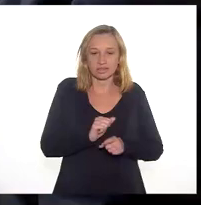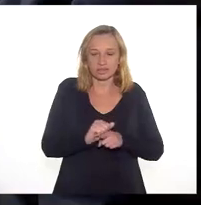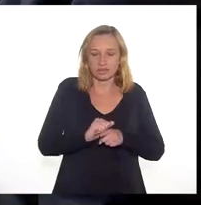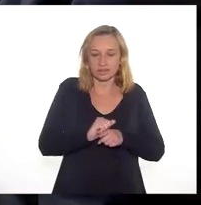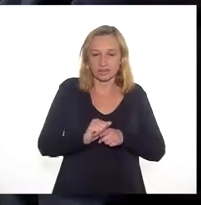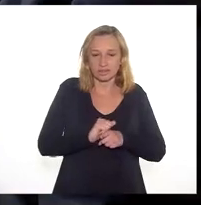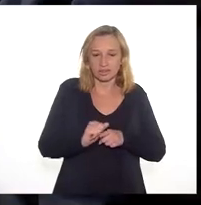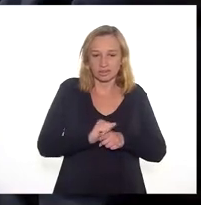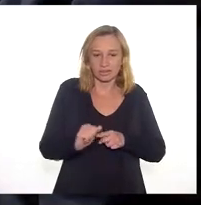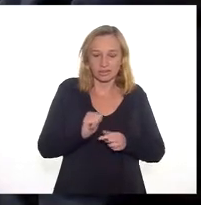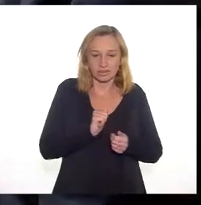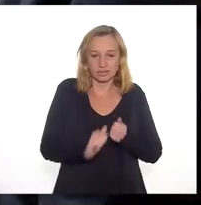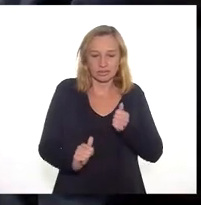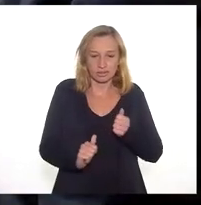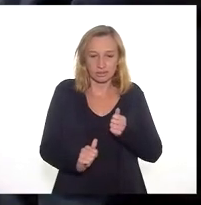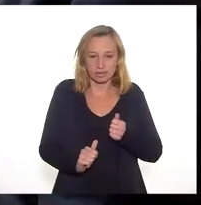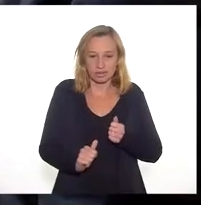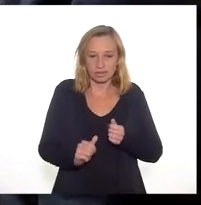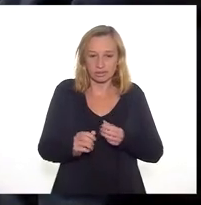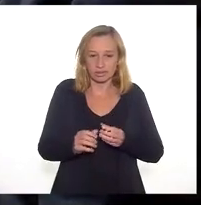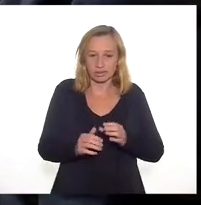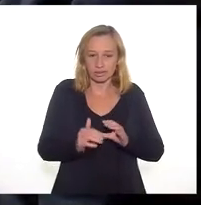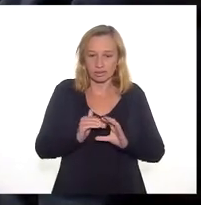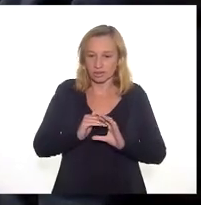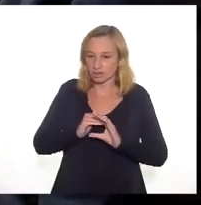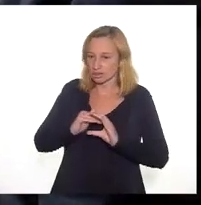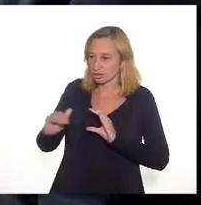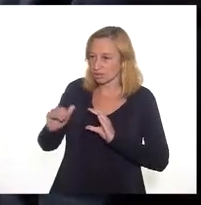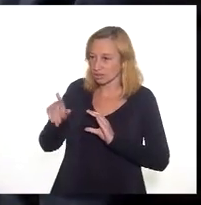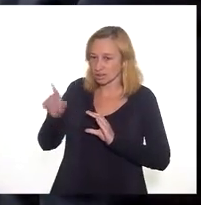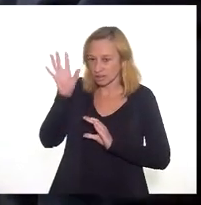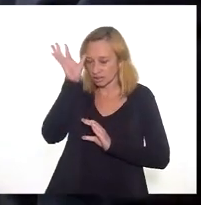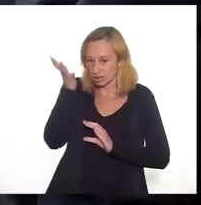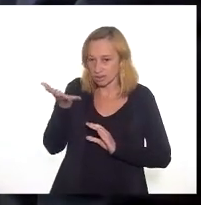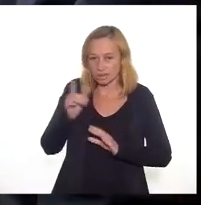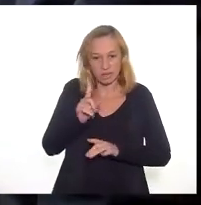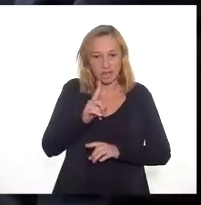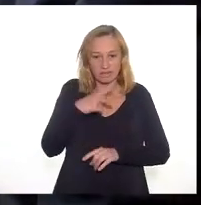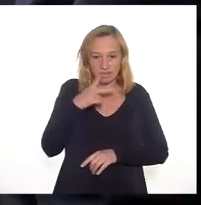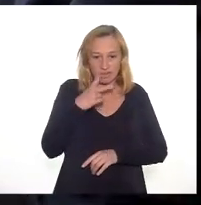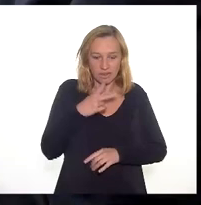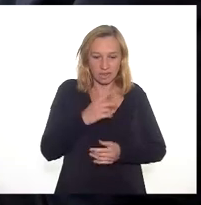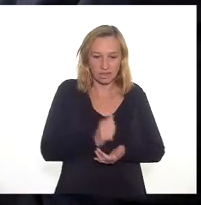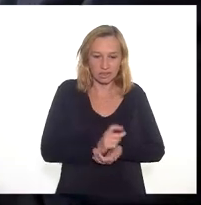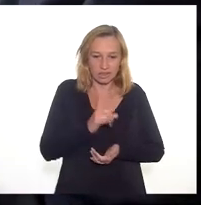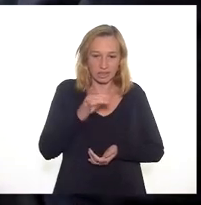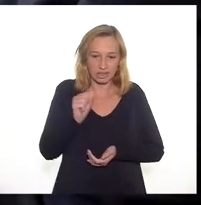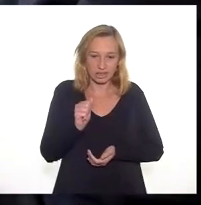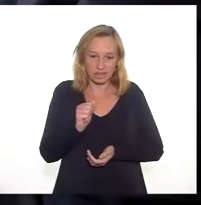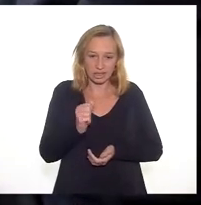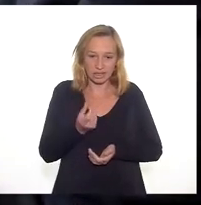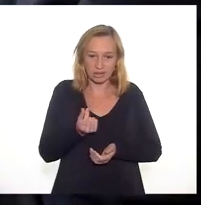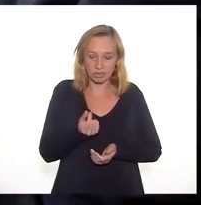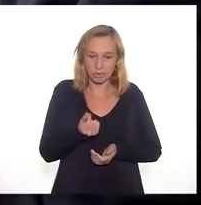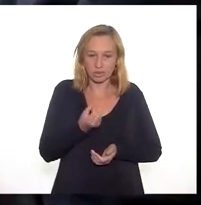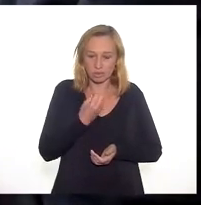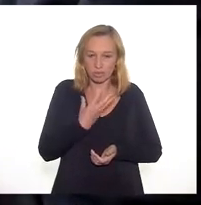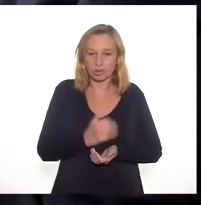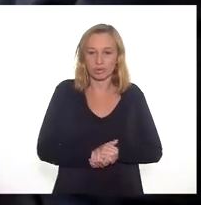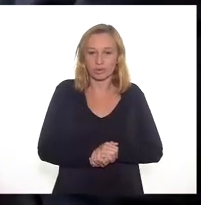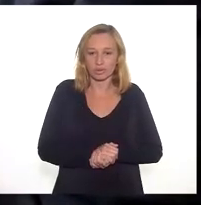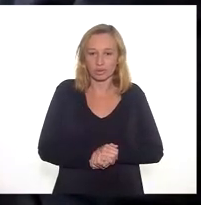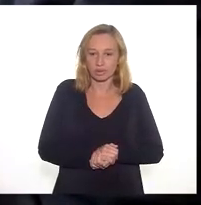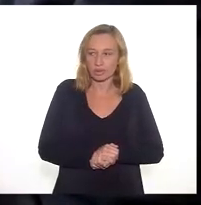não é mais fácil a gente passar para você e você resolver? É, não, não, ela vai dizer, porque o Canela vai conseguir com preço de custo. Isso. Ele falou.